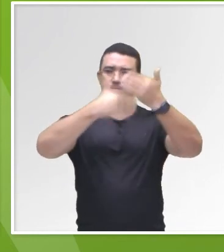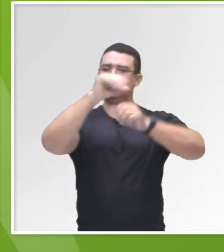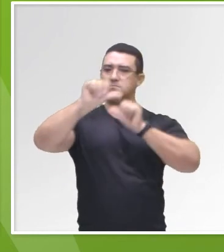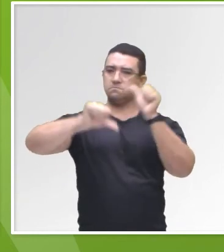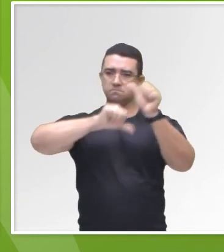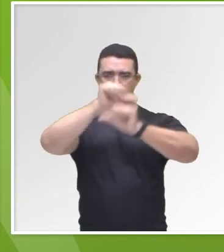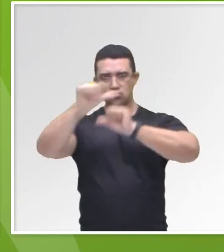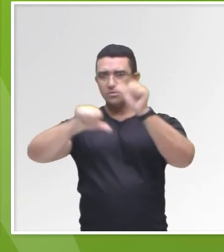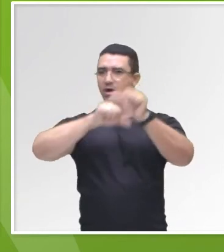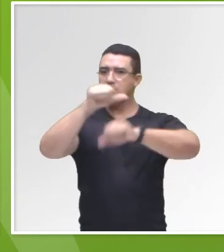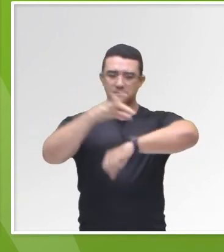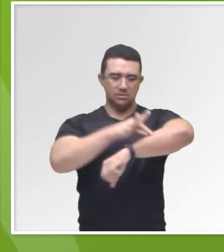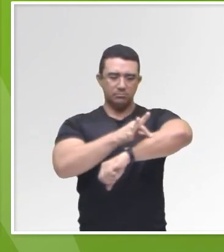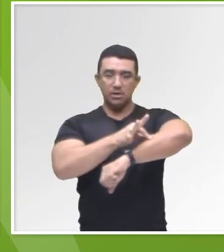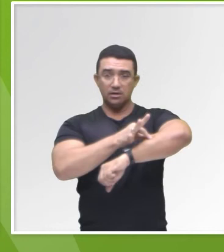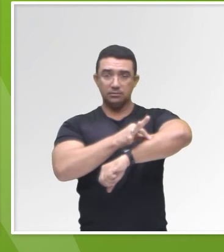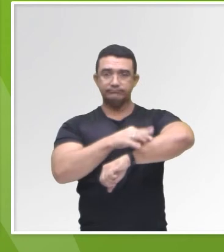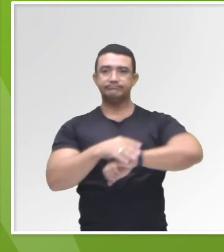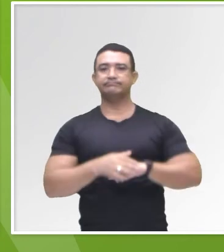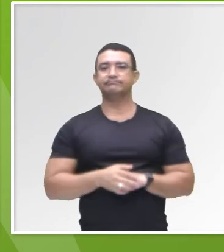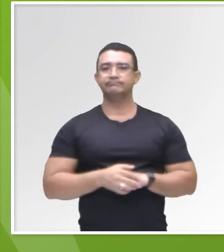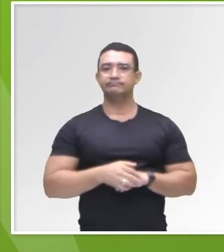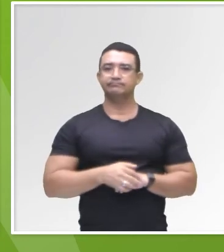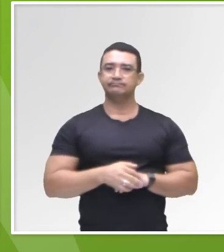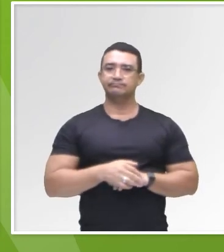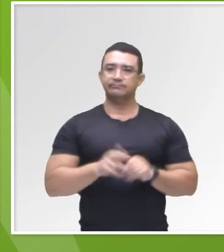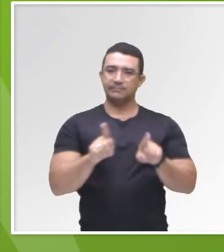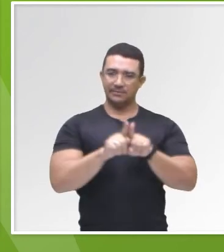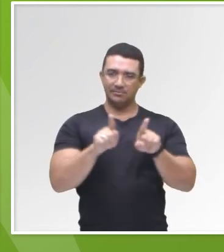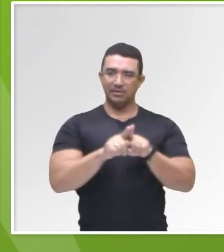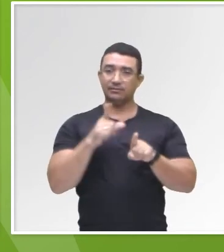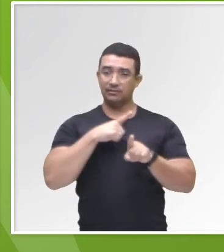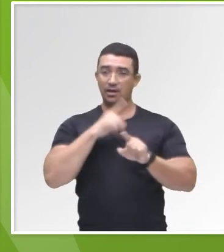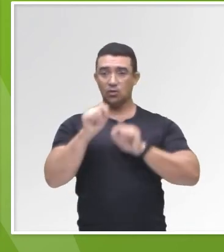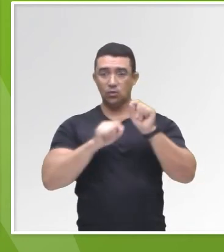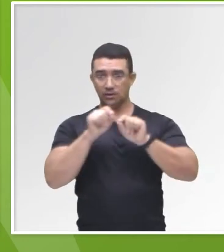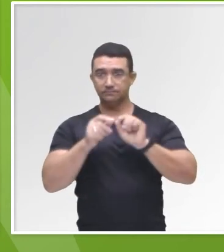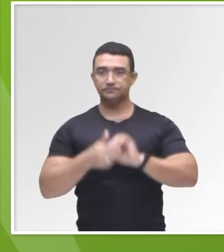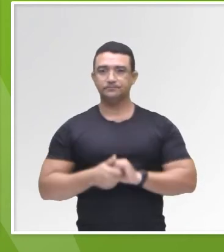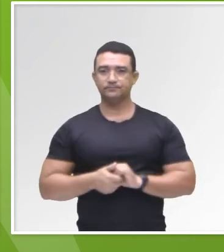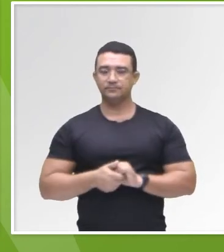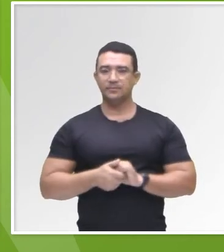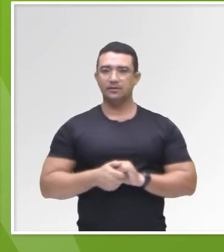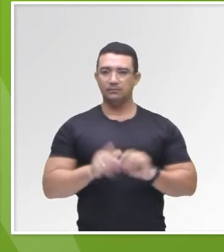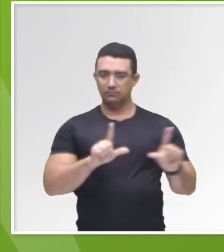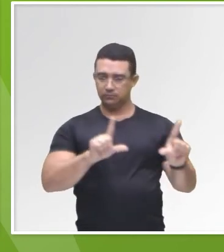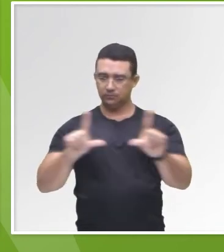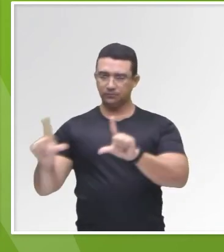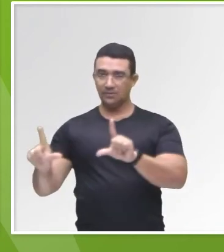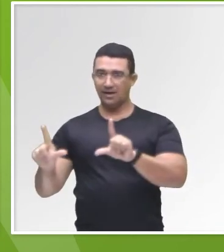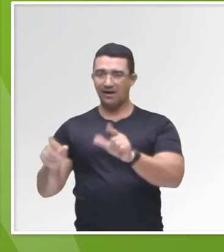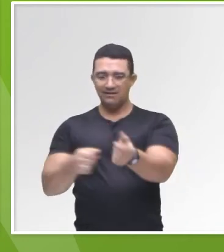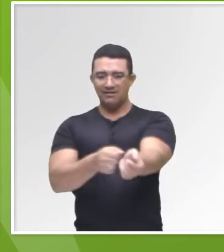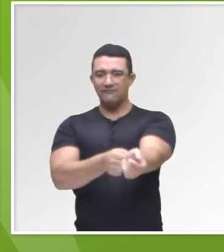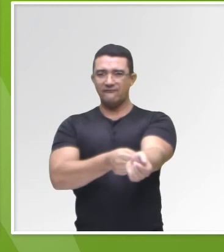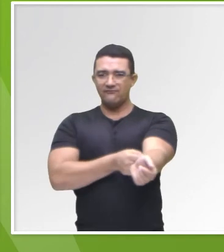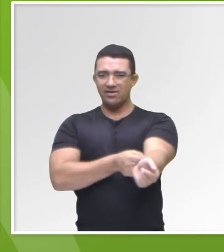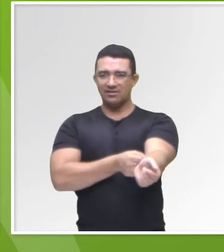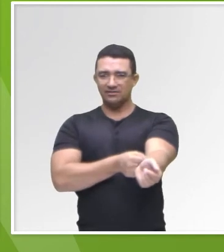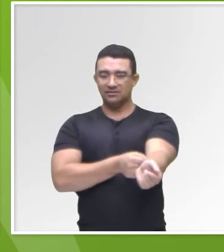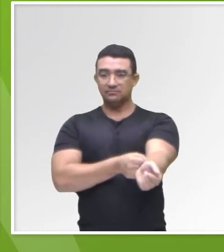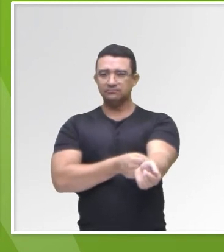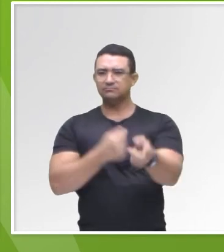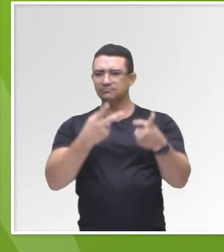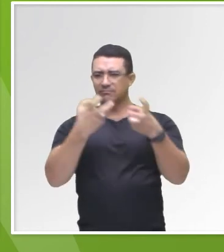muda constantemente. Temos a regeneração, que está relacionada aqui nessa imagem dessa ferida, né? A gente está